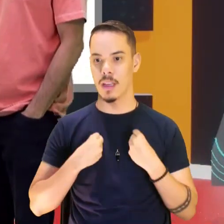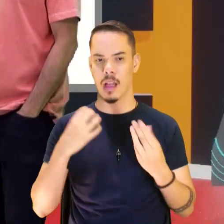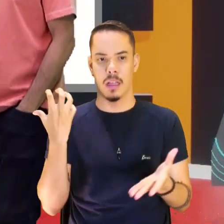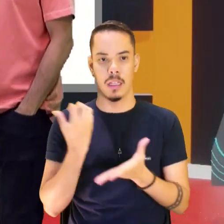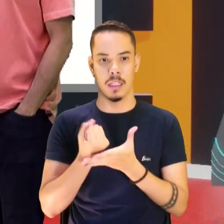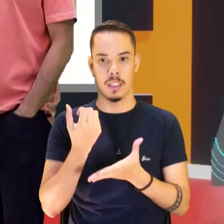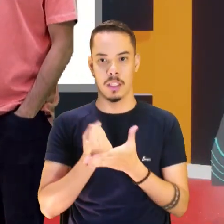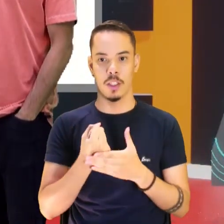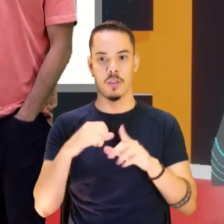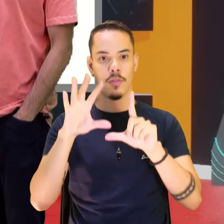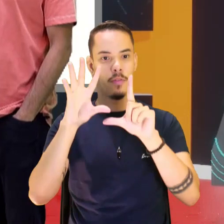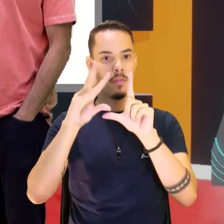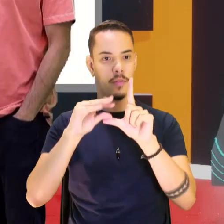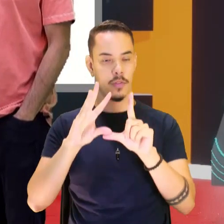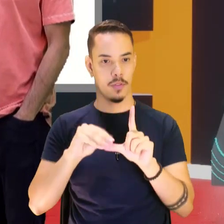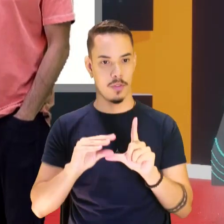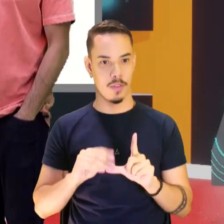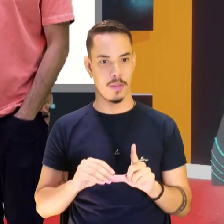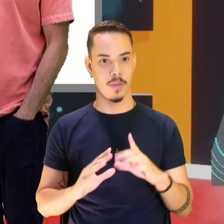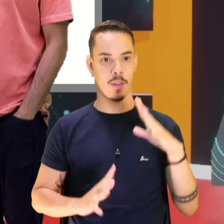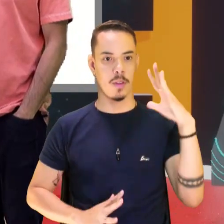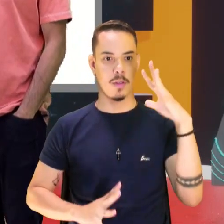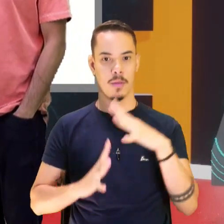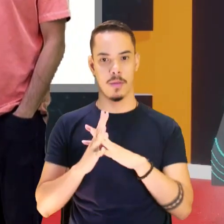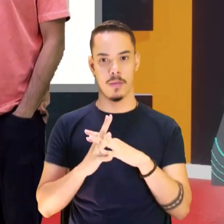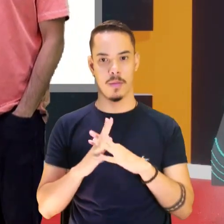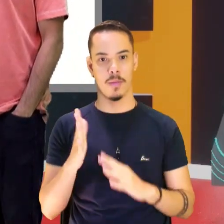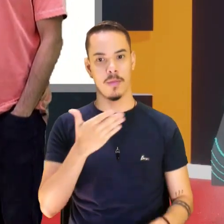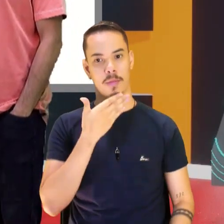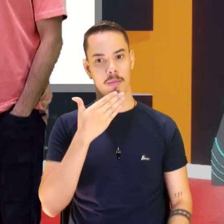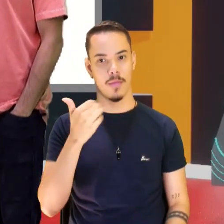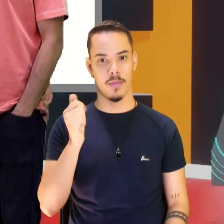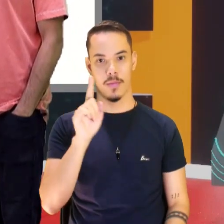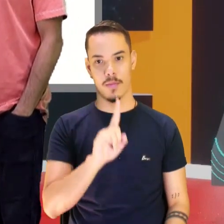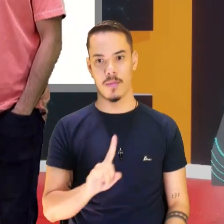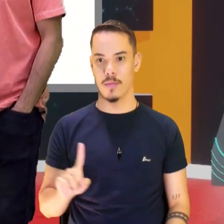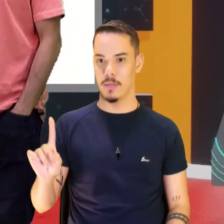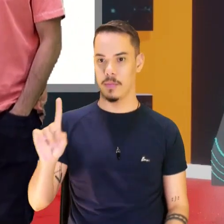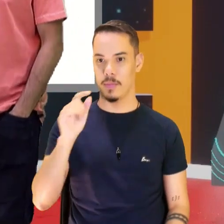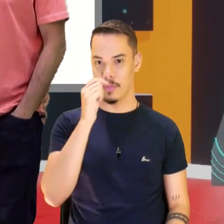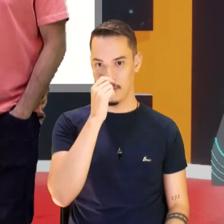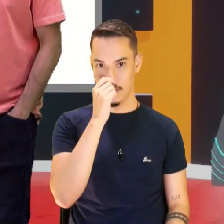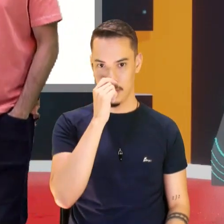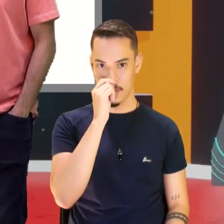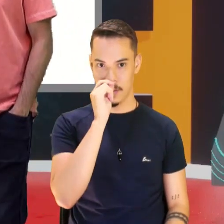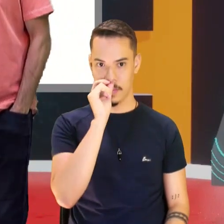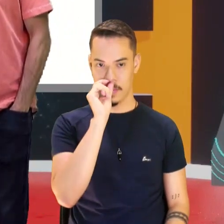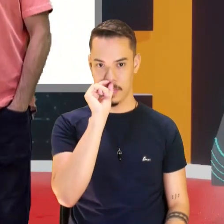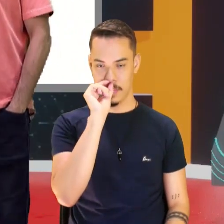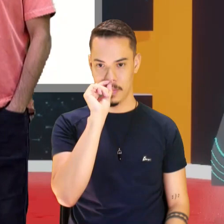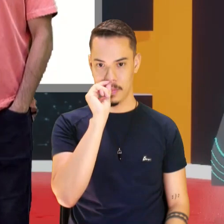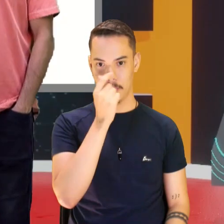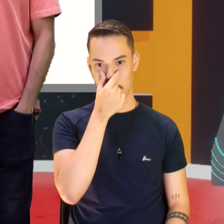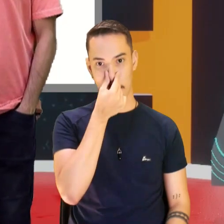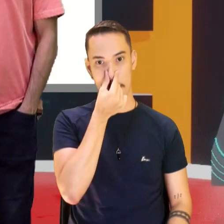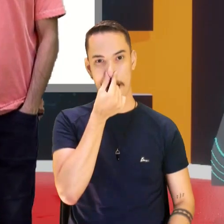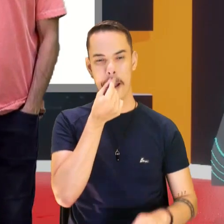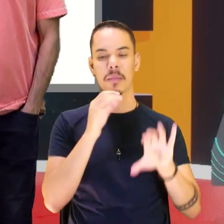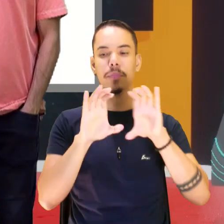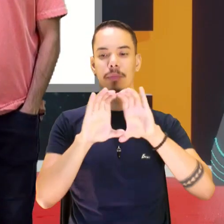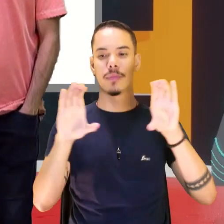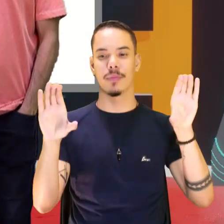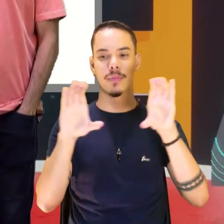registros fotográficos, né? Acho que é melhor até eu ir para cá, né? E esse céu? E esse céu? Sempre,